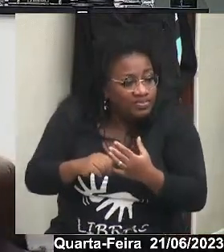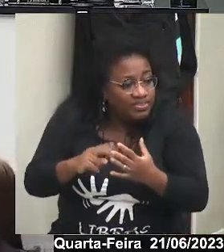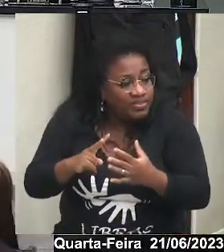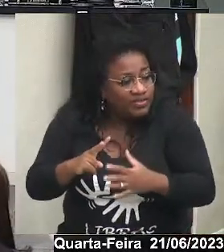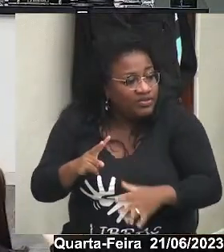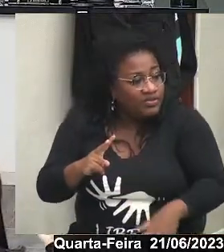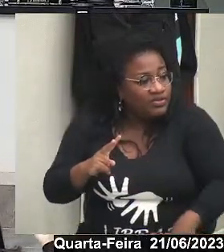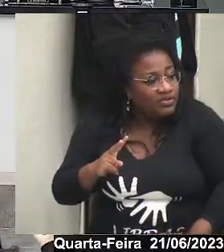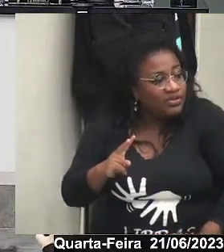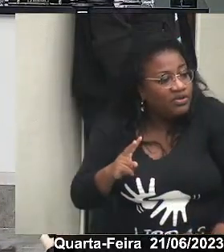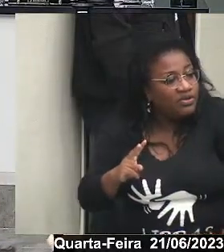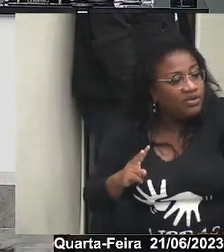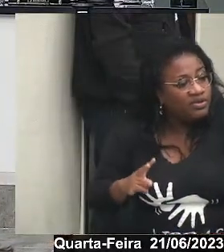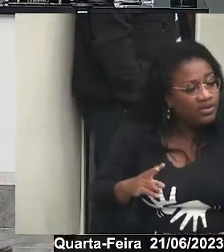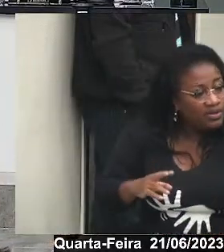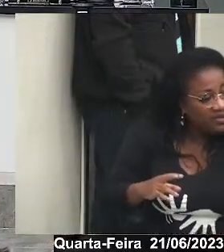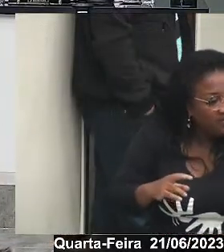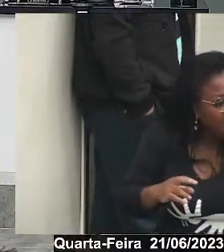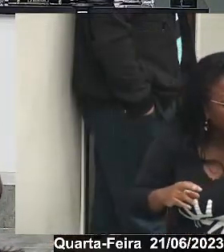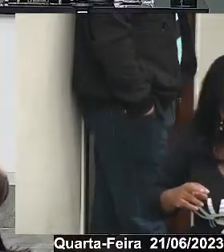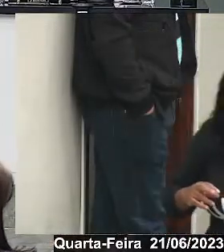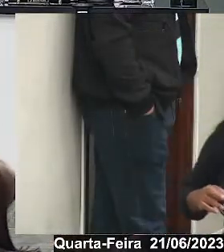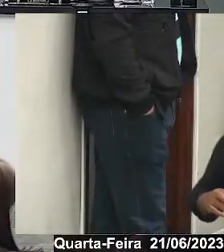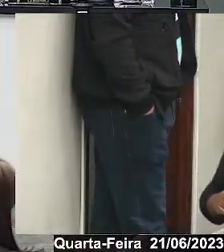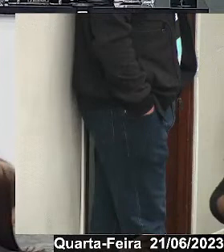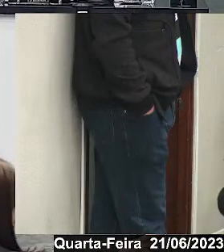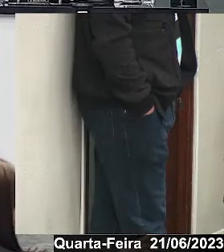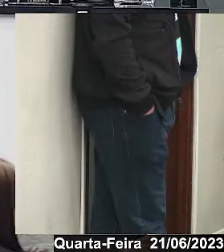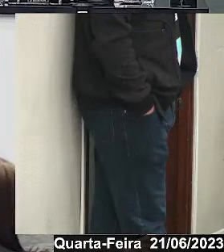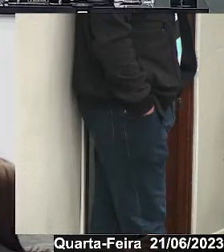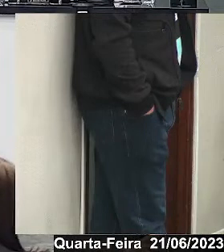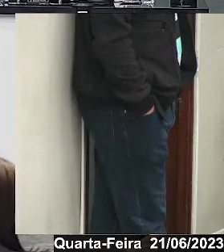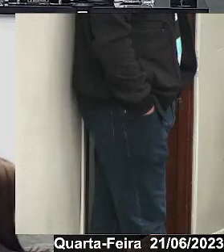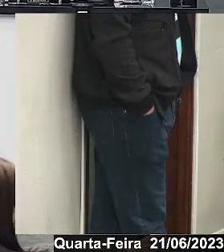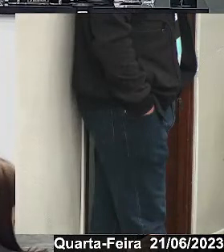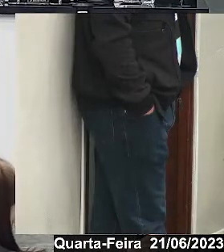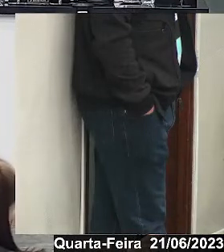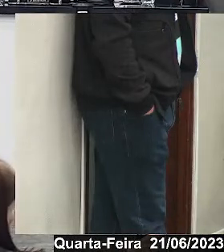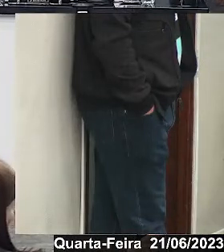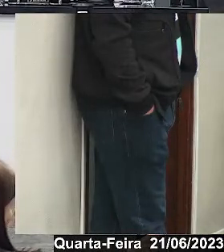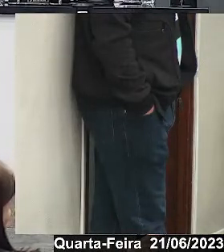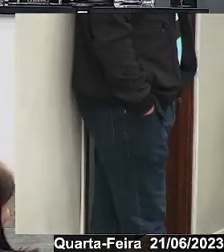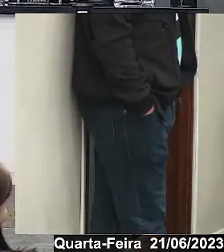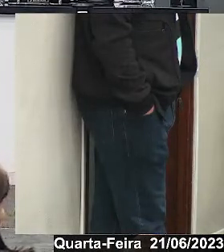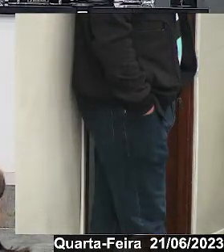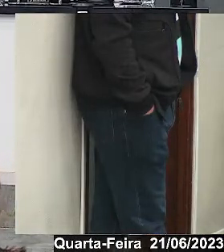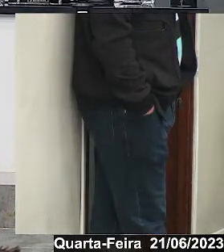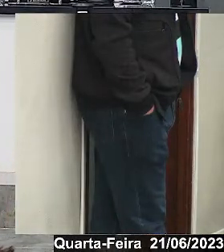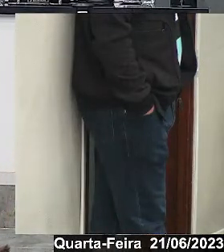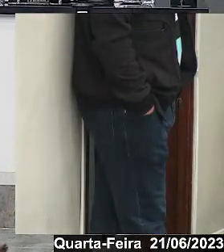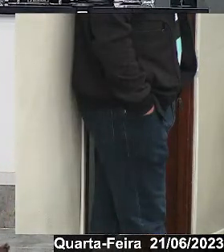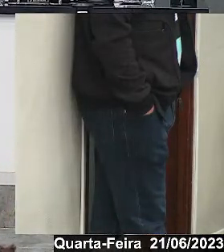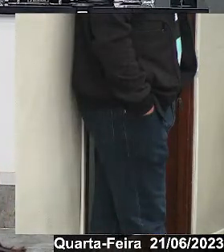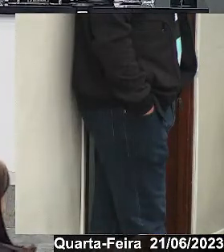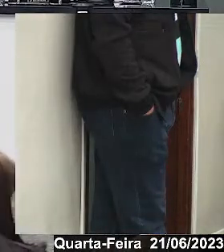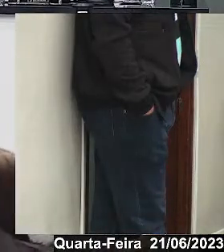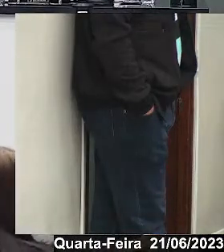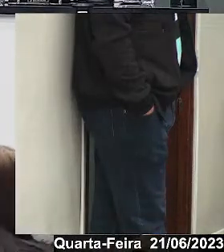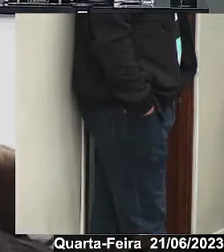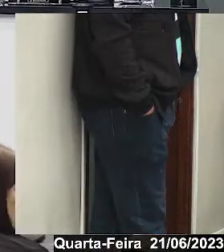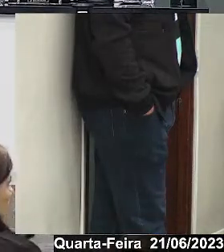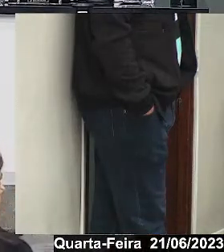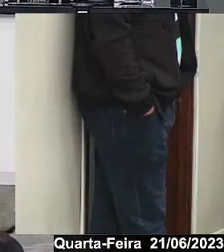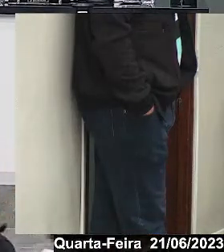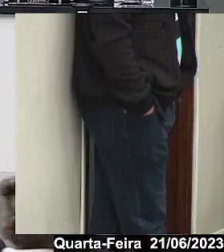Torres da Silva. Considerando que a senhora Laysa Torres da Silva sempre dedicou a causas sociais e buscou melhoria para uma cidade por meio dessas diversões e